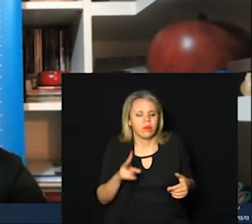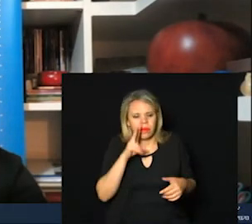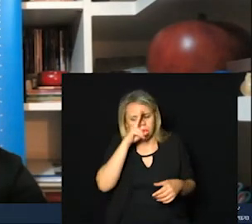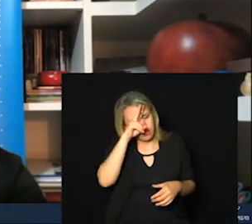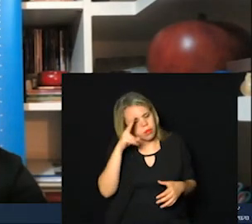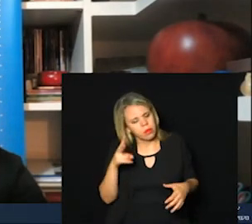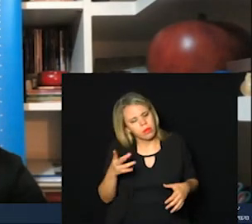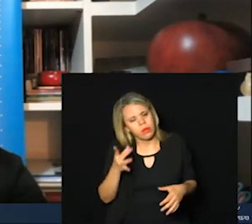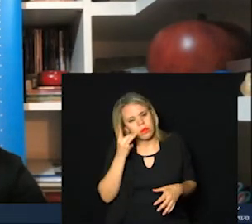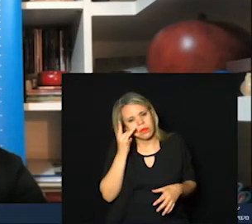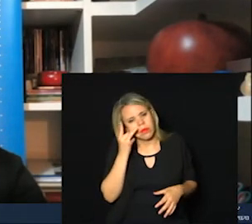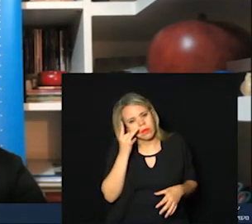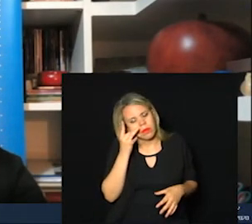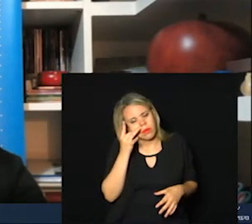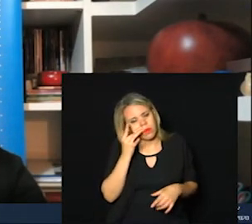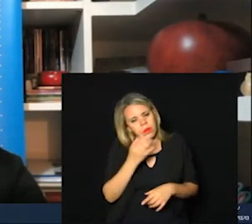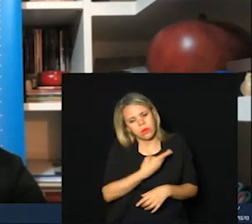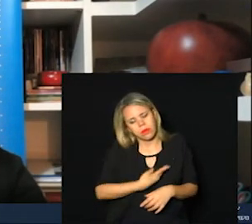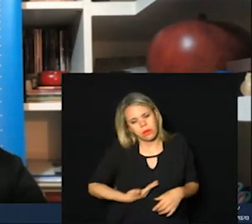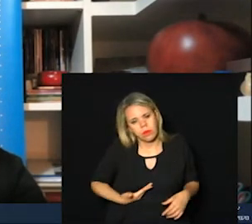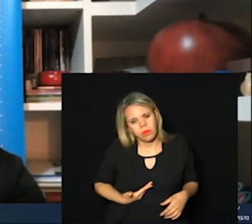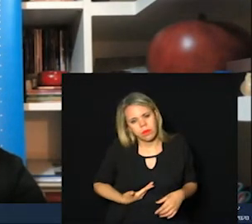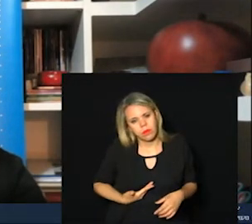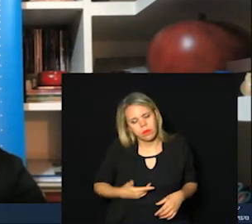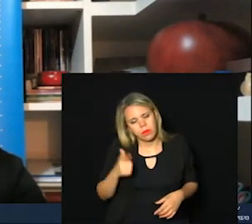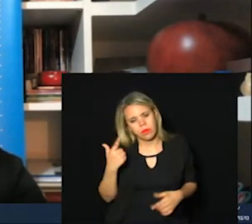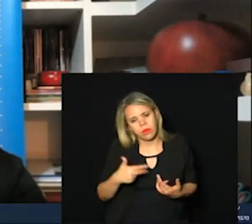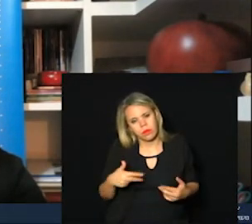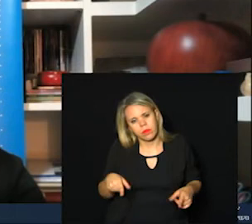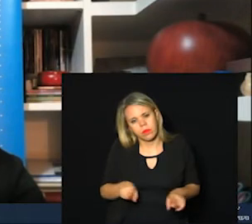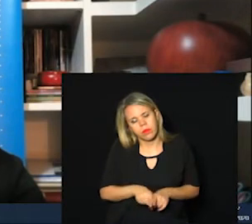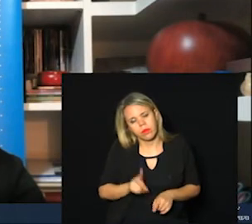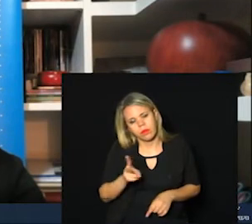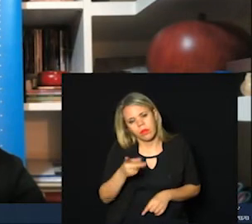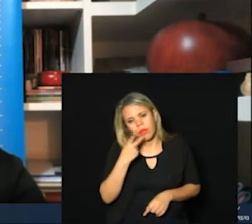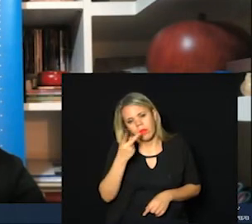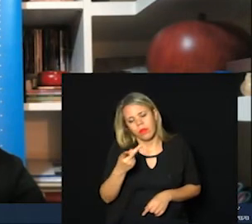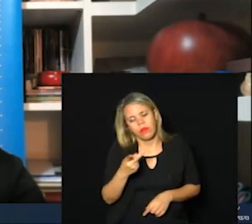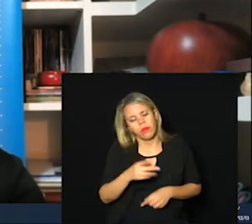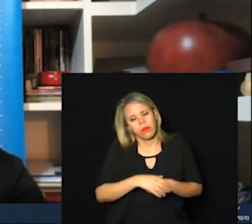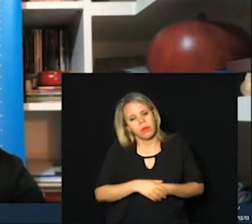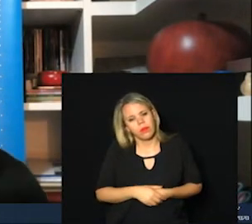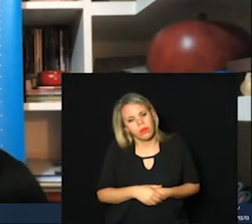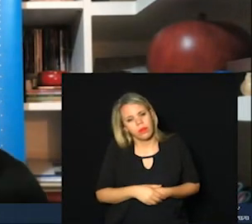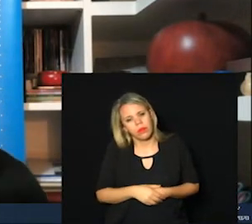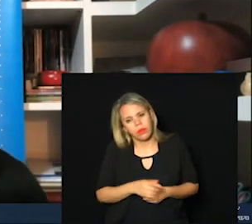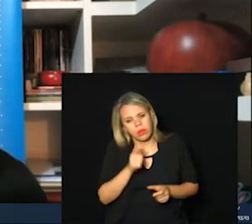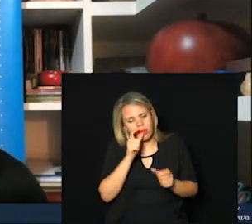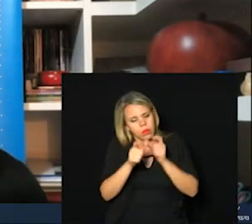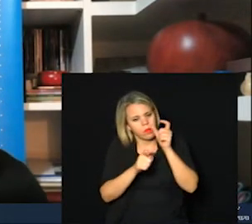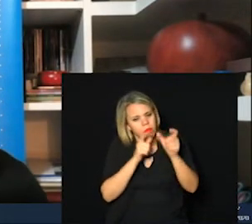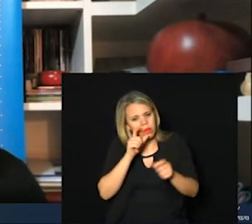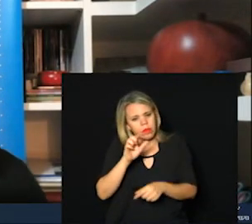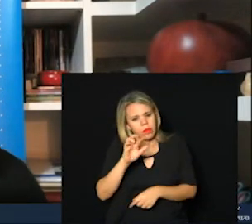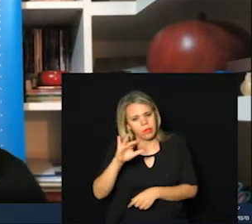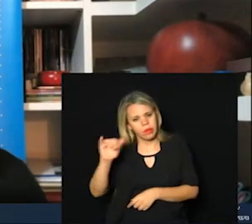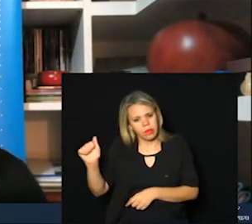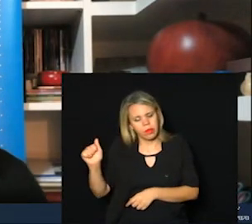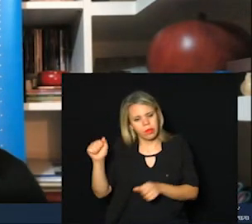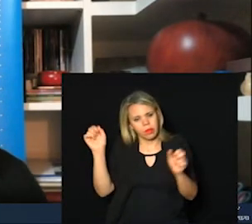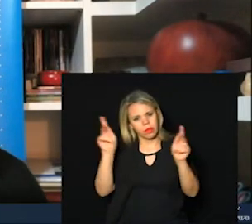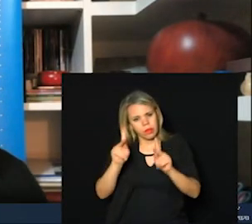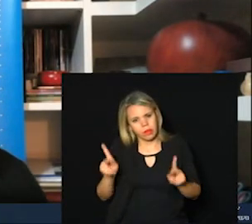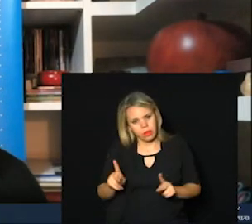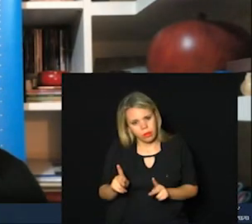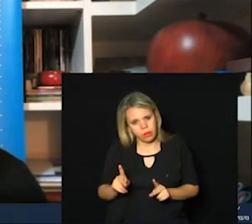e presente do Estado. Mas uma outra coisa que eu sempre digo, e que foi dita aqui também pela Glaucia, que a paz, ela